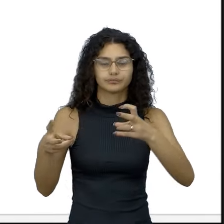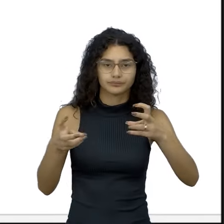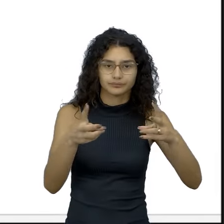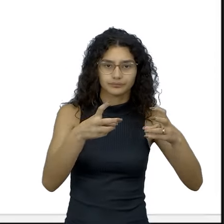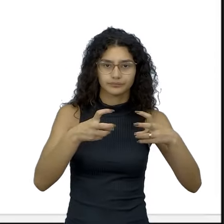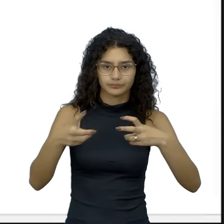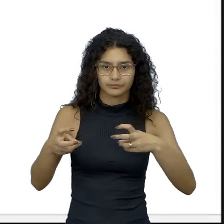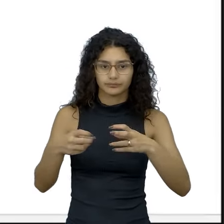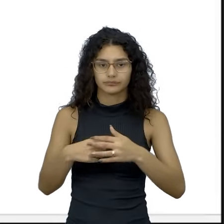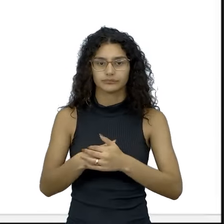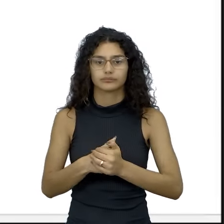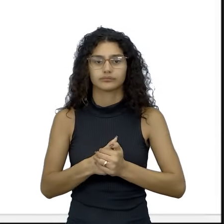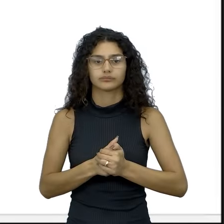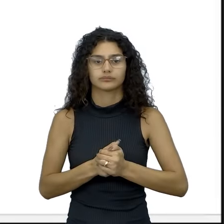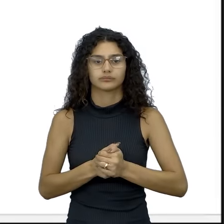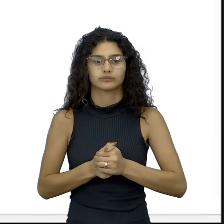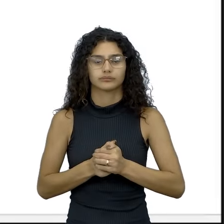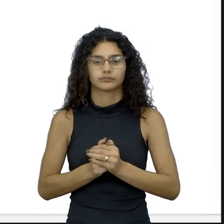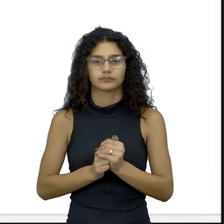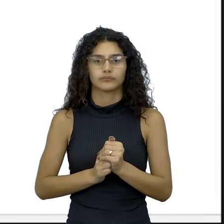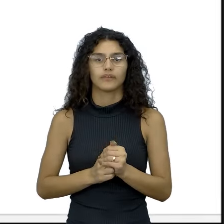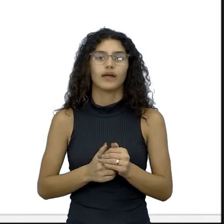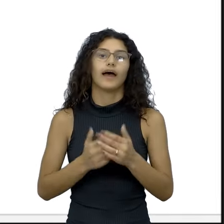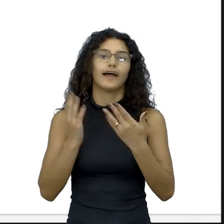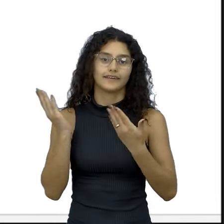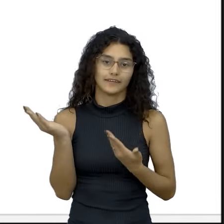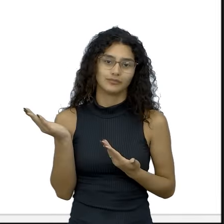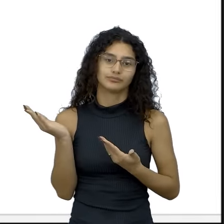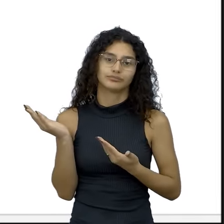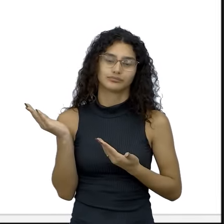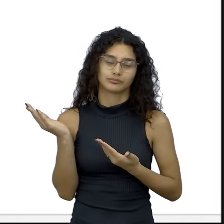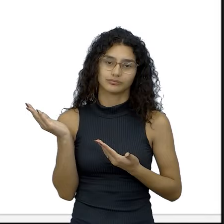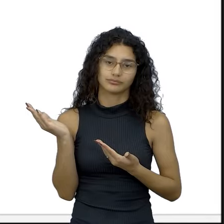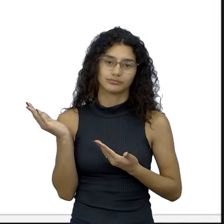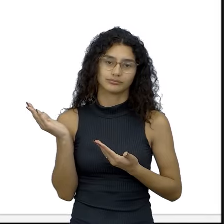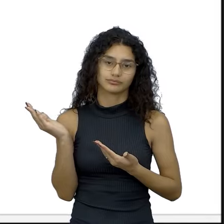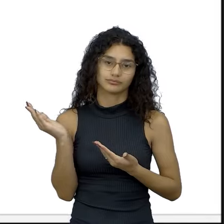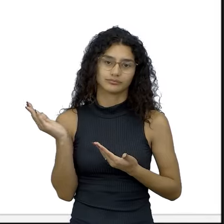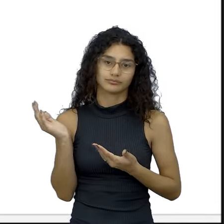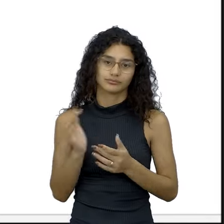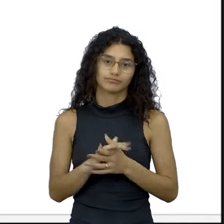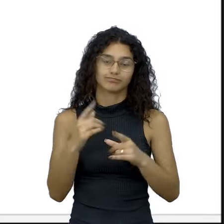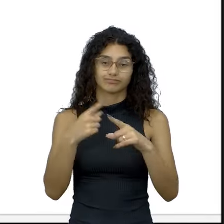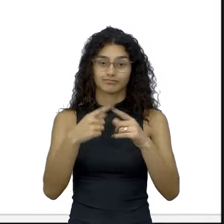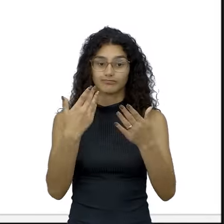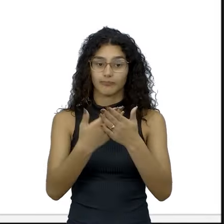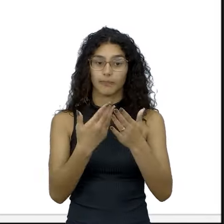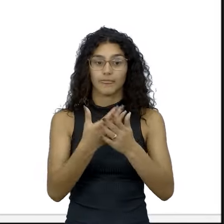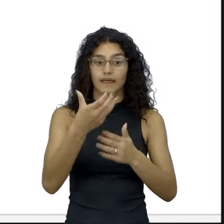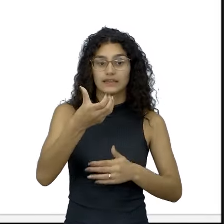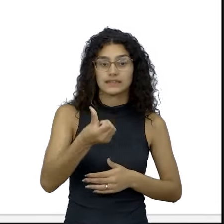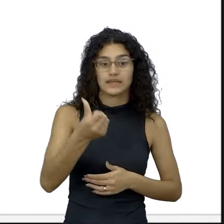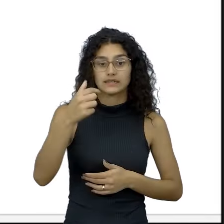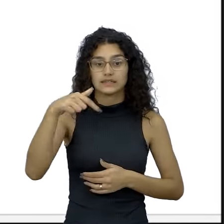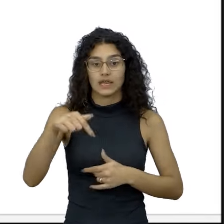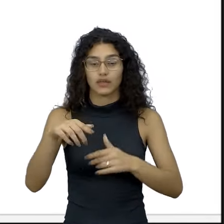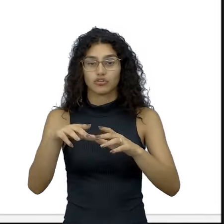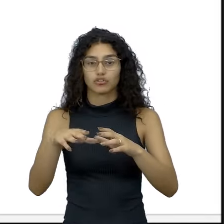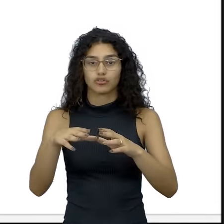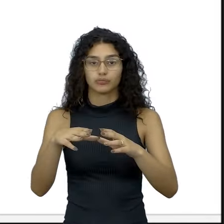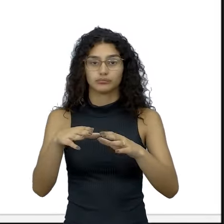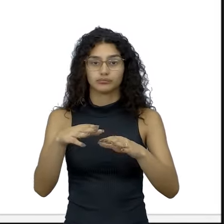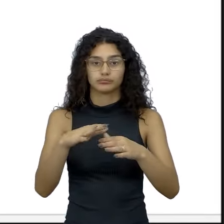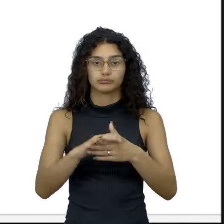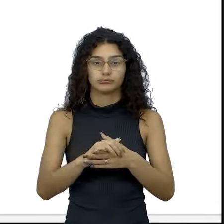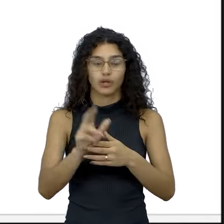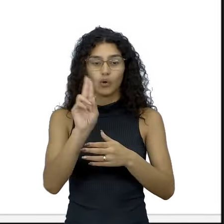isso aqui, porque as aulas 6 e 7, elas convocam 4 habilidades, E